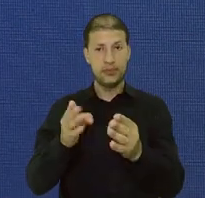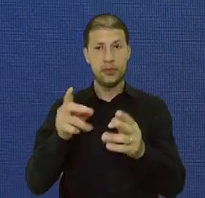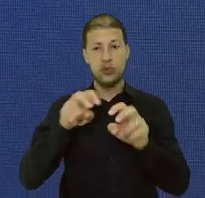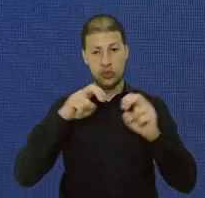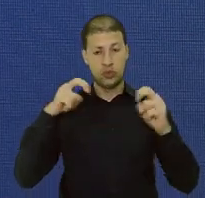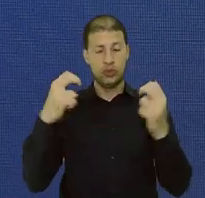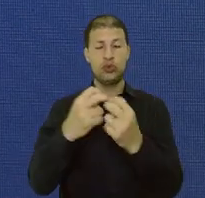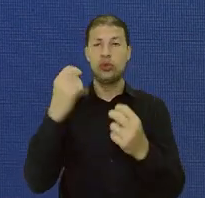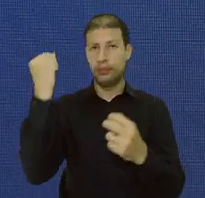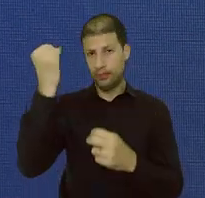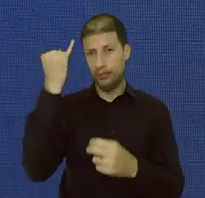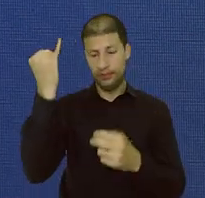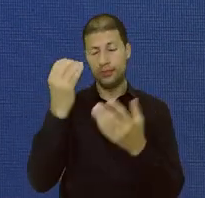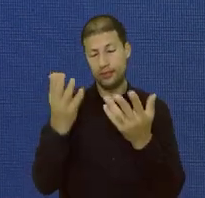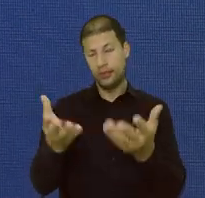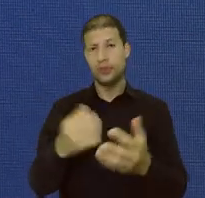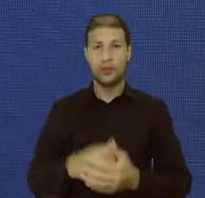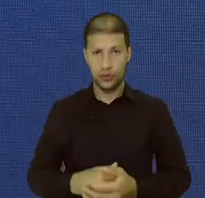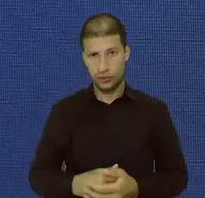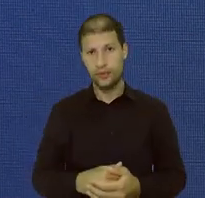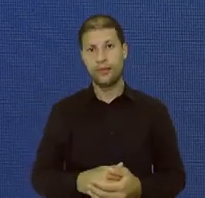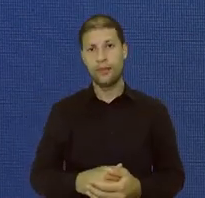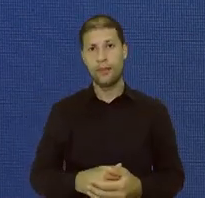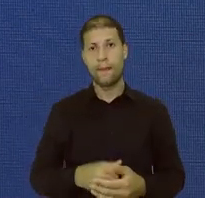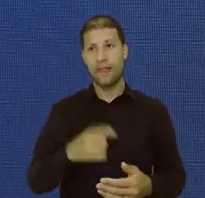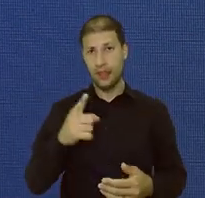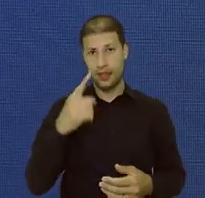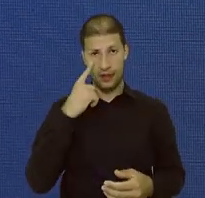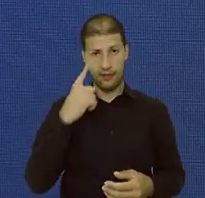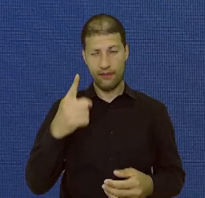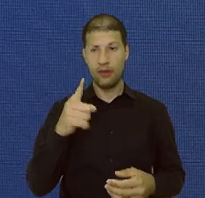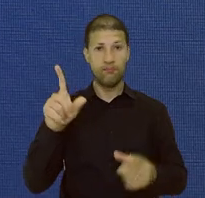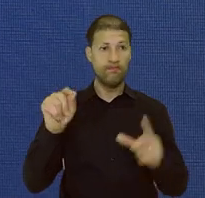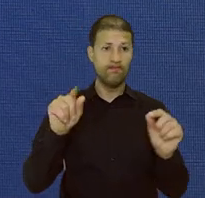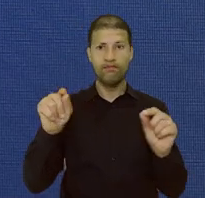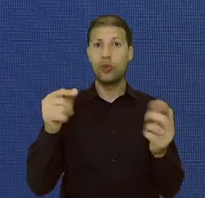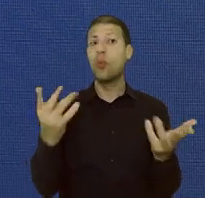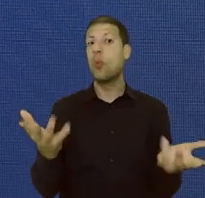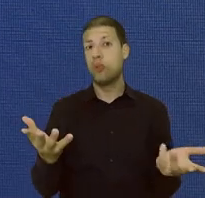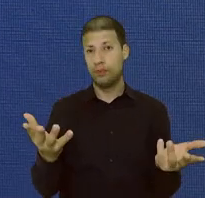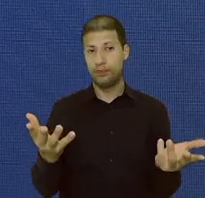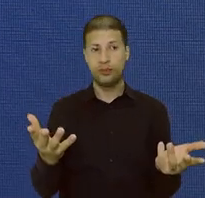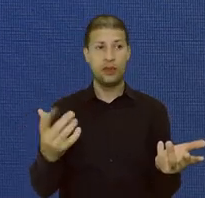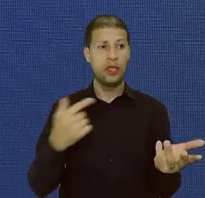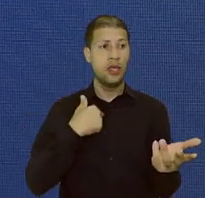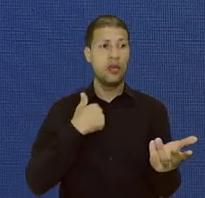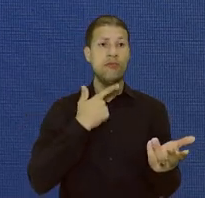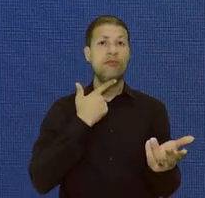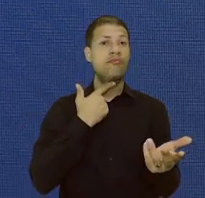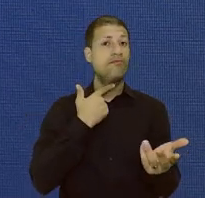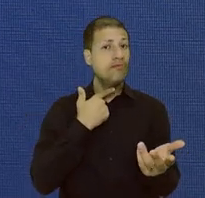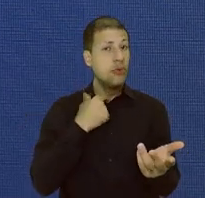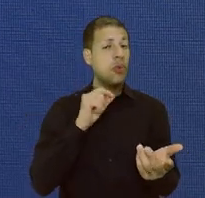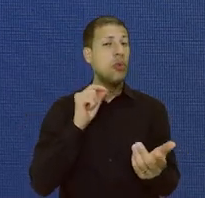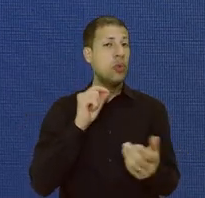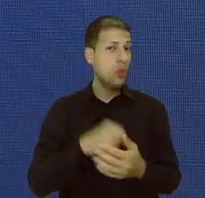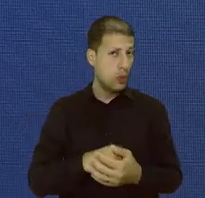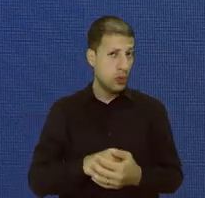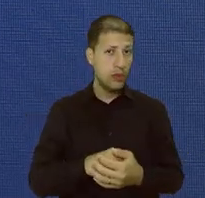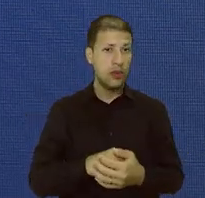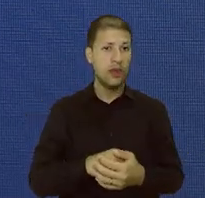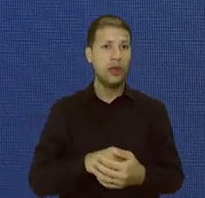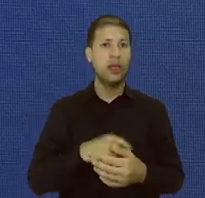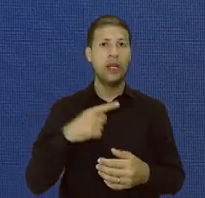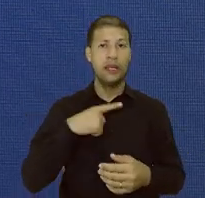importante você viver Quais são as opções e eu espero sim a medida que é o caixa